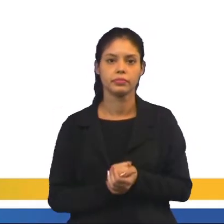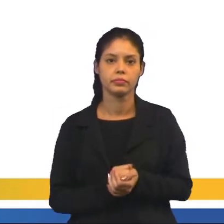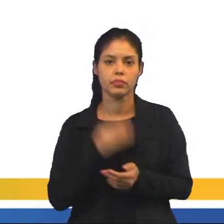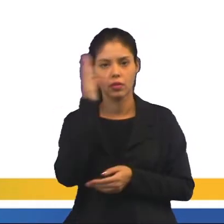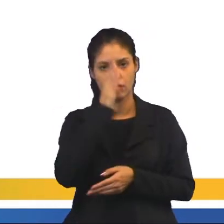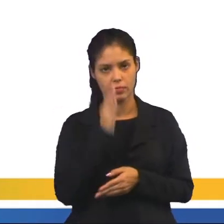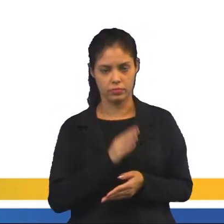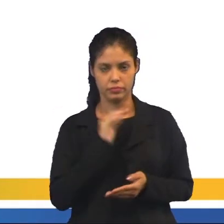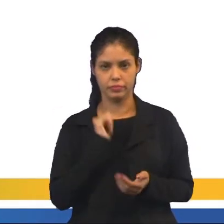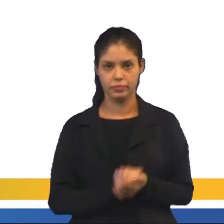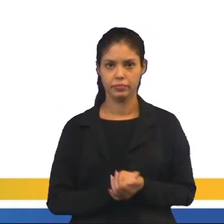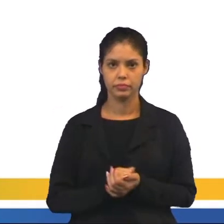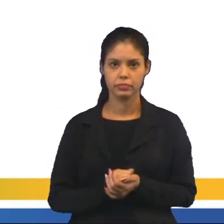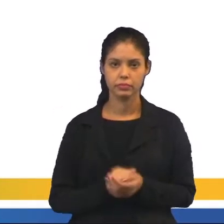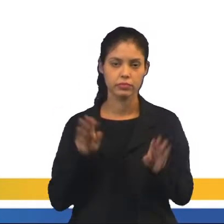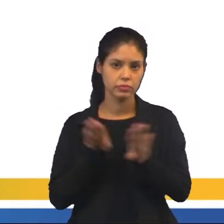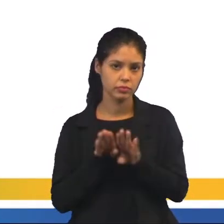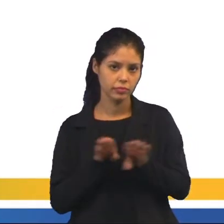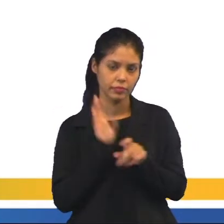conhece no Brasil, é a